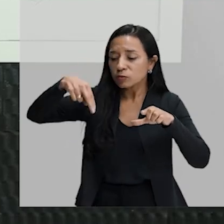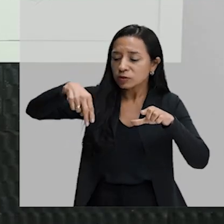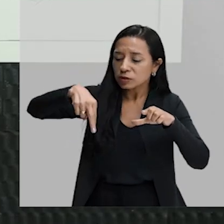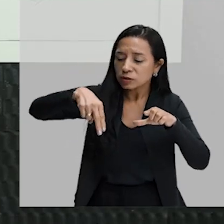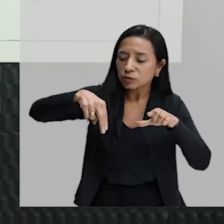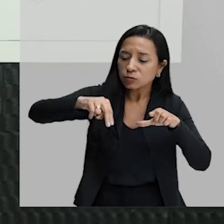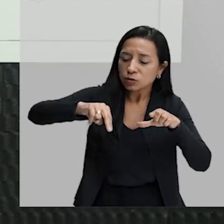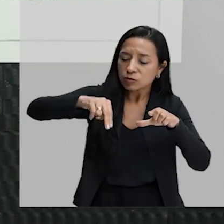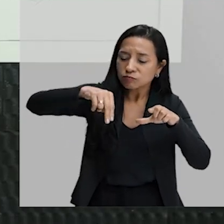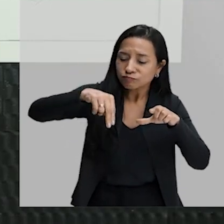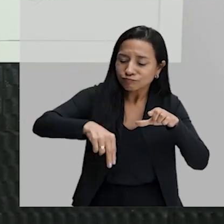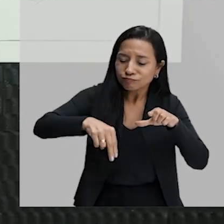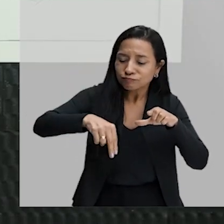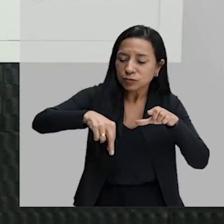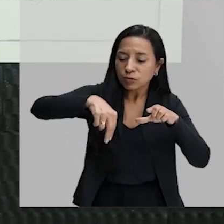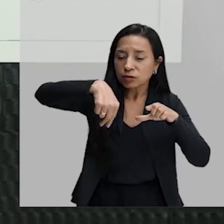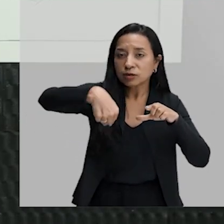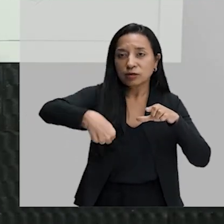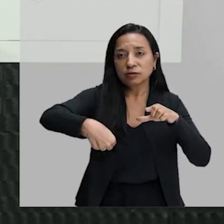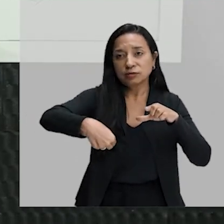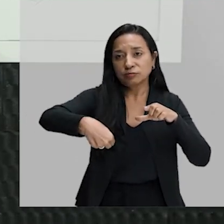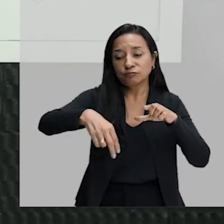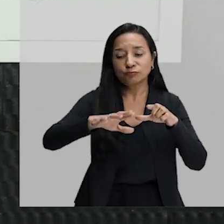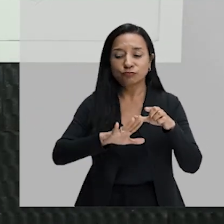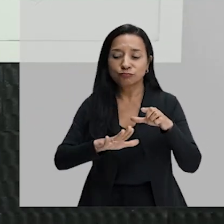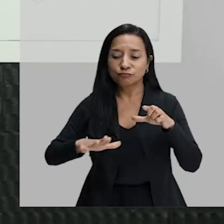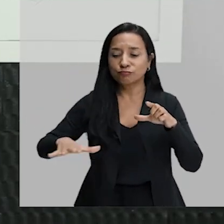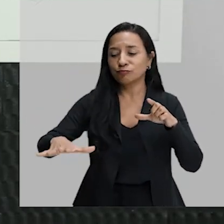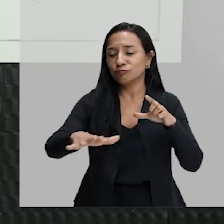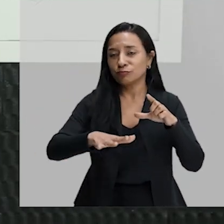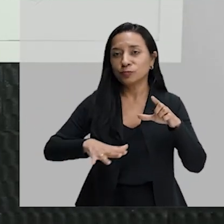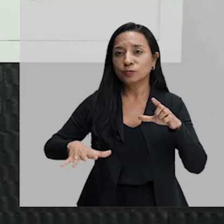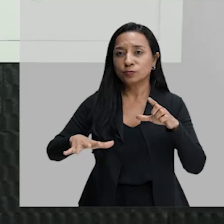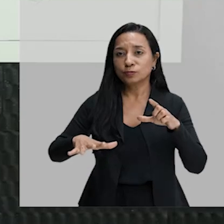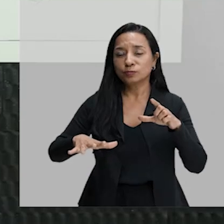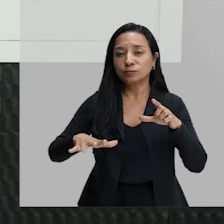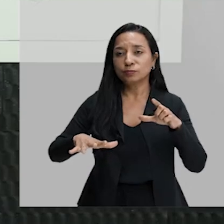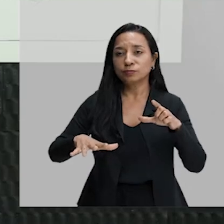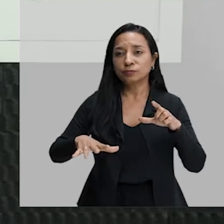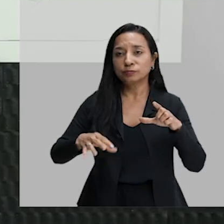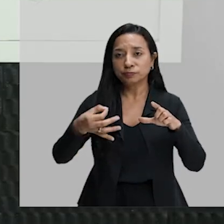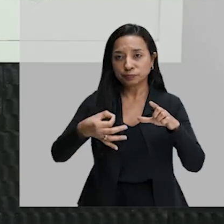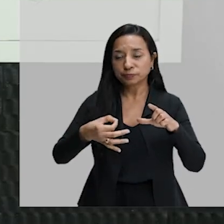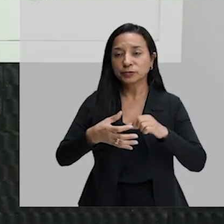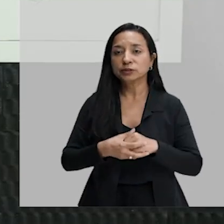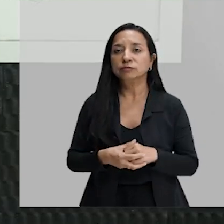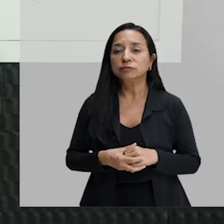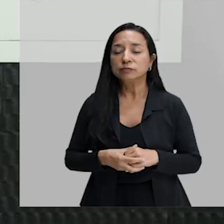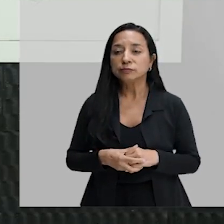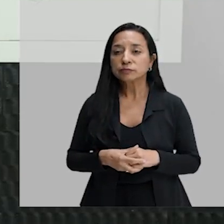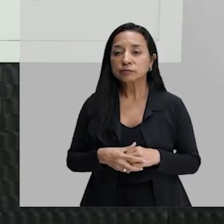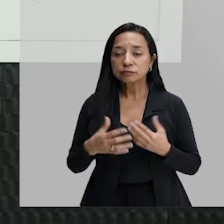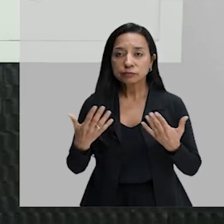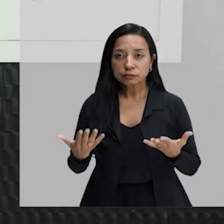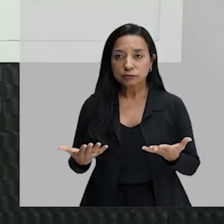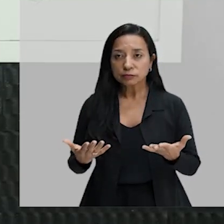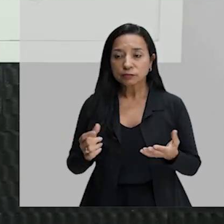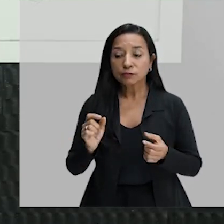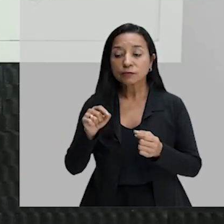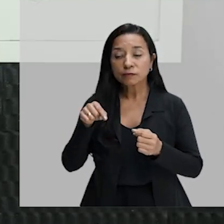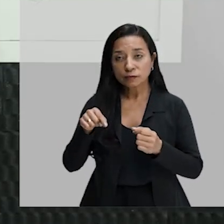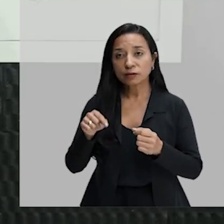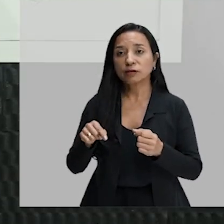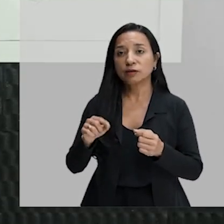aí no lago, né? Ou no mar, ou no rio, certo? Então, aquilo ali,